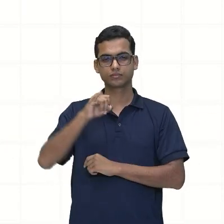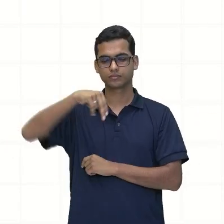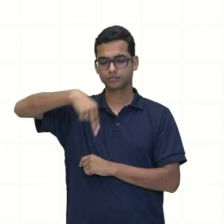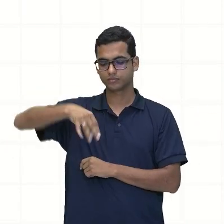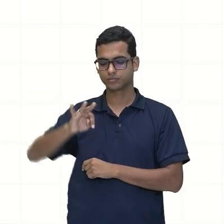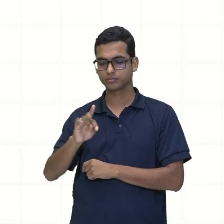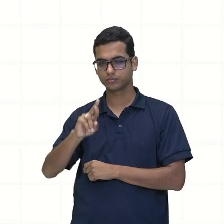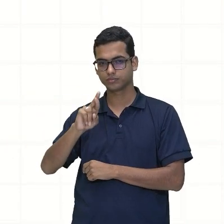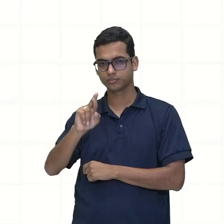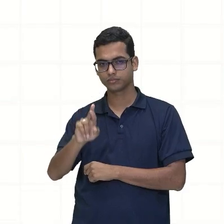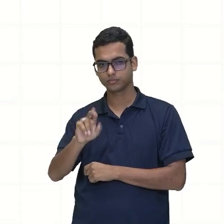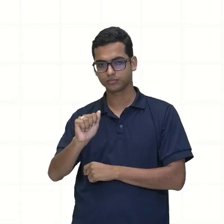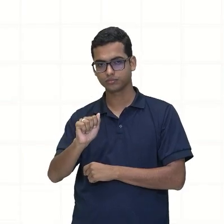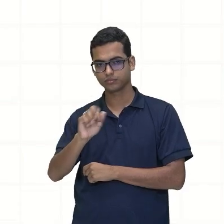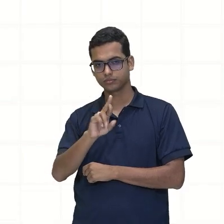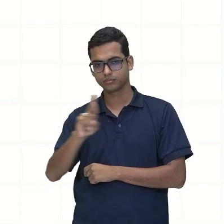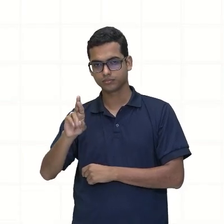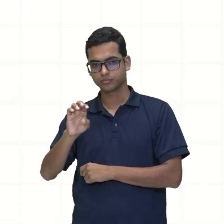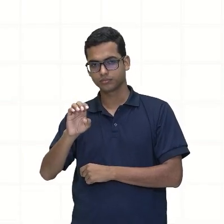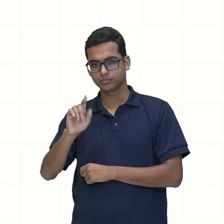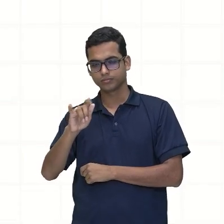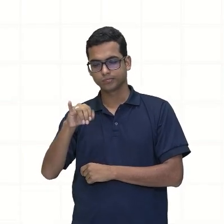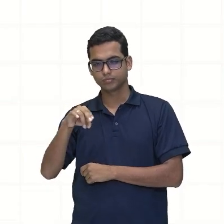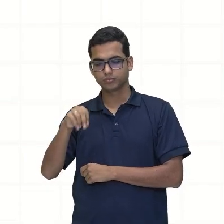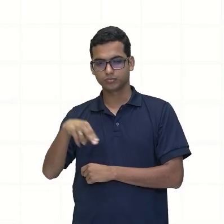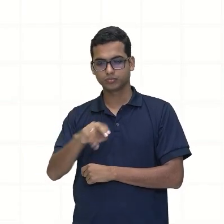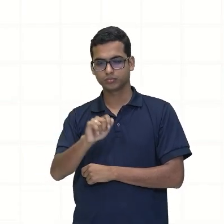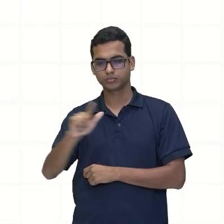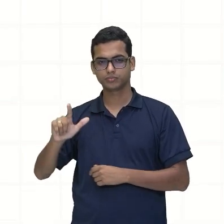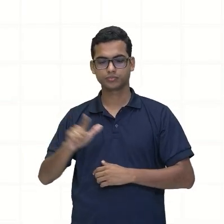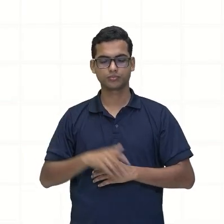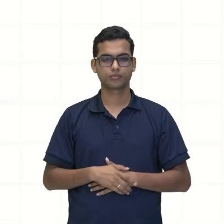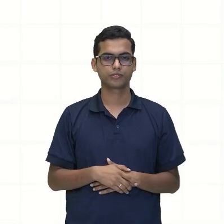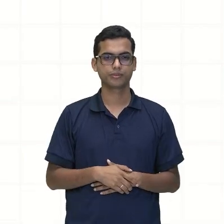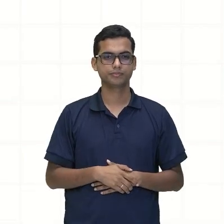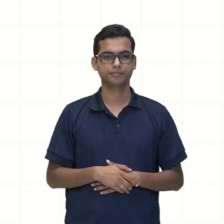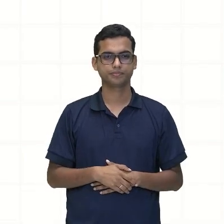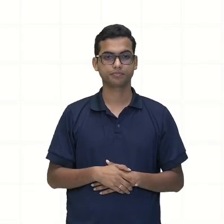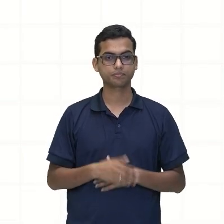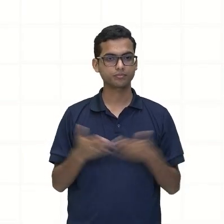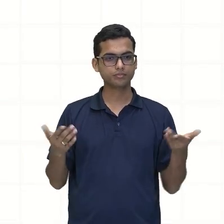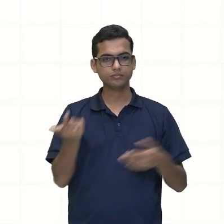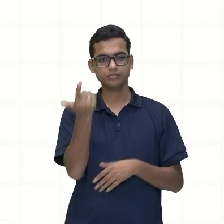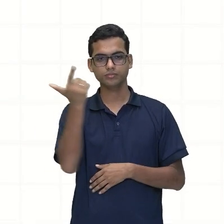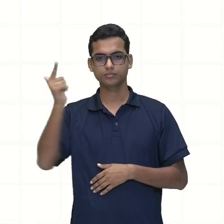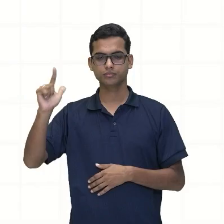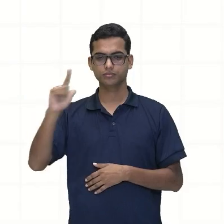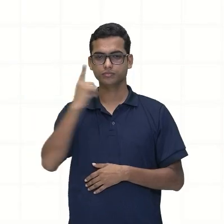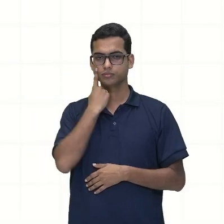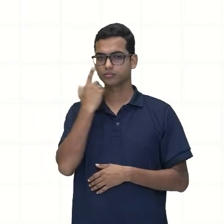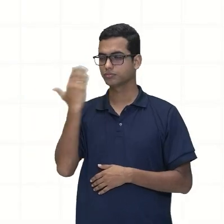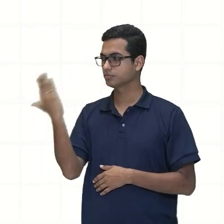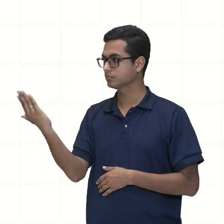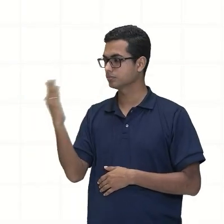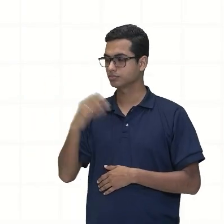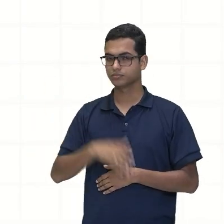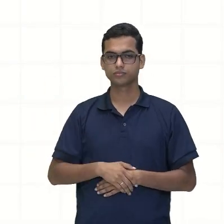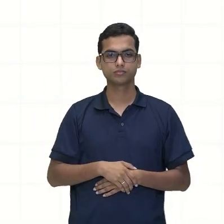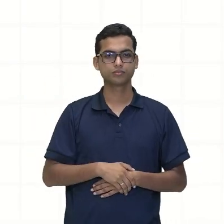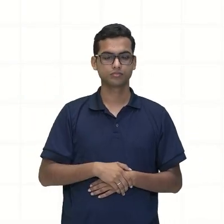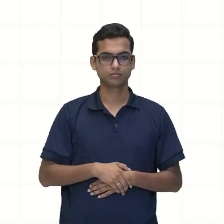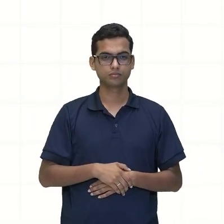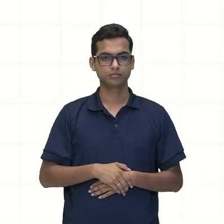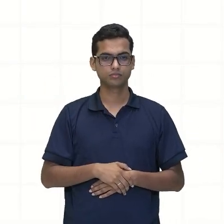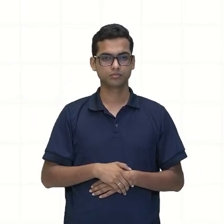a interregional. Observem agora no mapa, nós temos ali na intrarregional apenas uma única região aparecendo